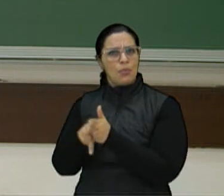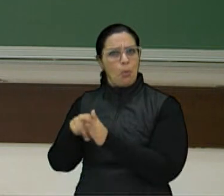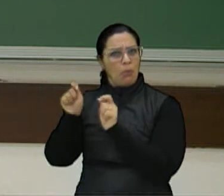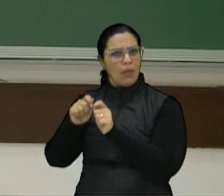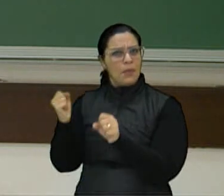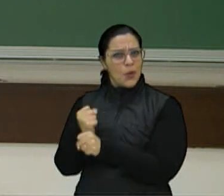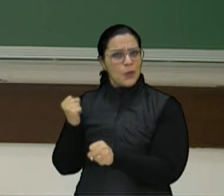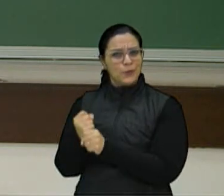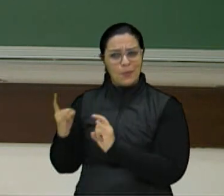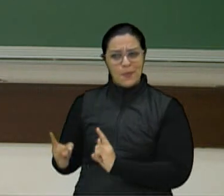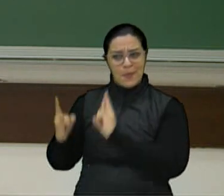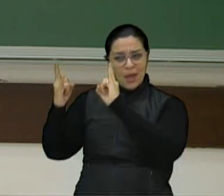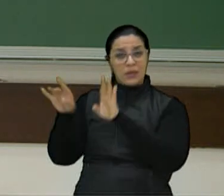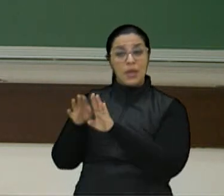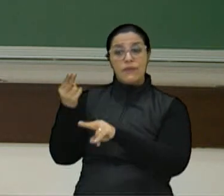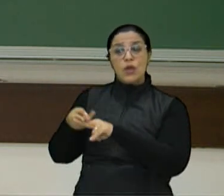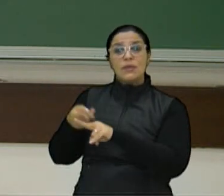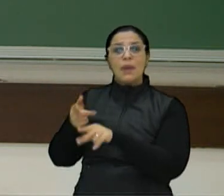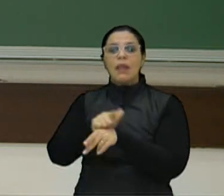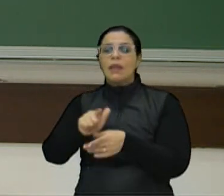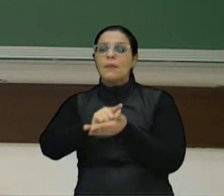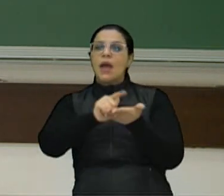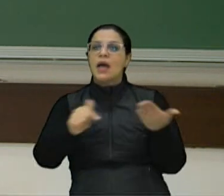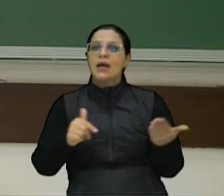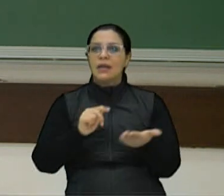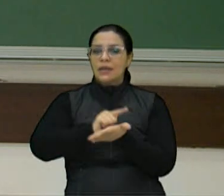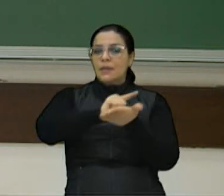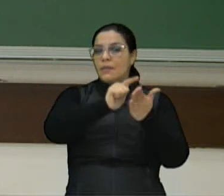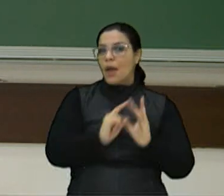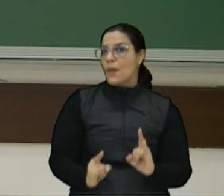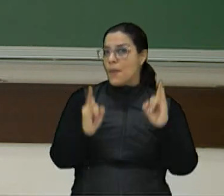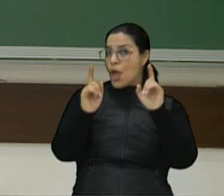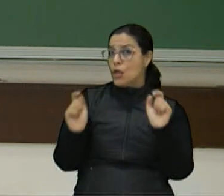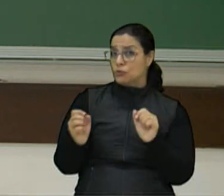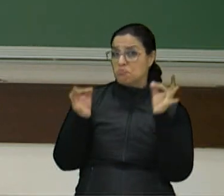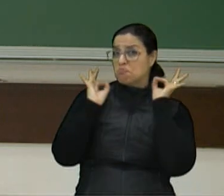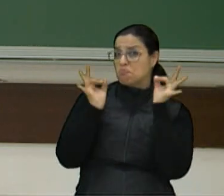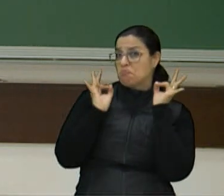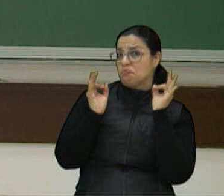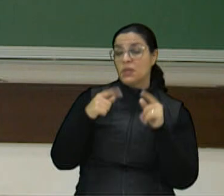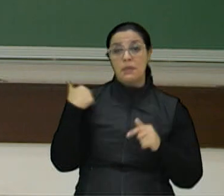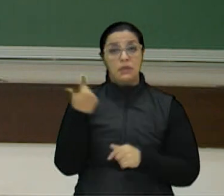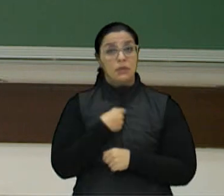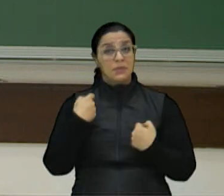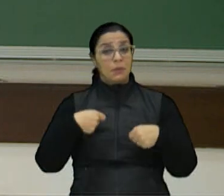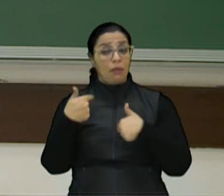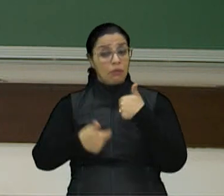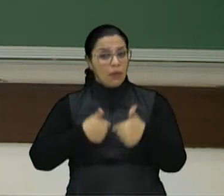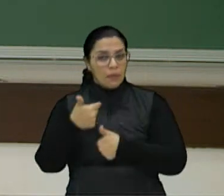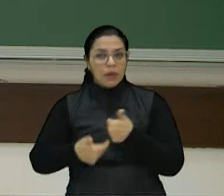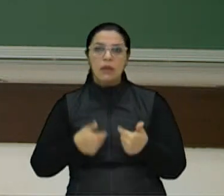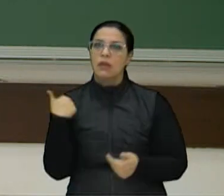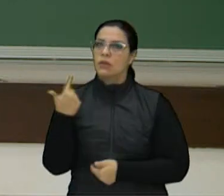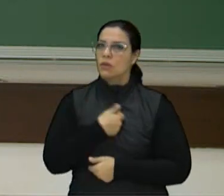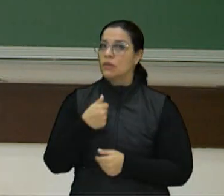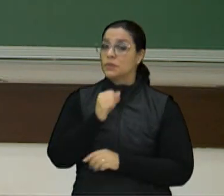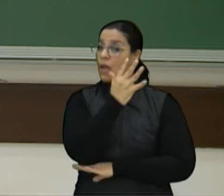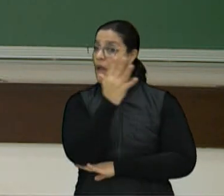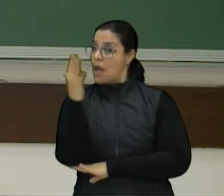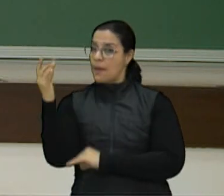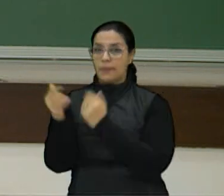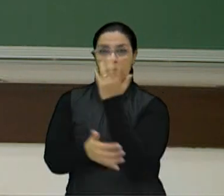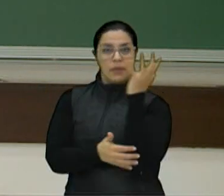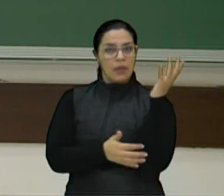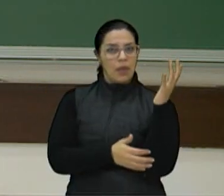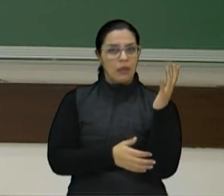poder depois usar essa água para outras situações? Ótimo! Mas nós precisamos trabalhar, a questão ambiental não